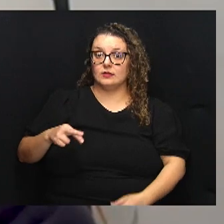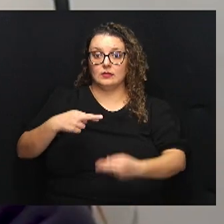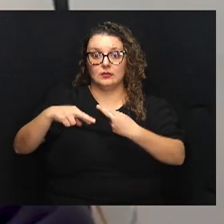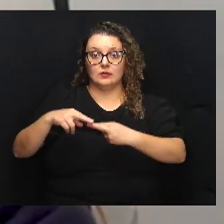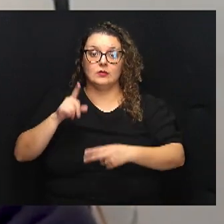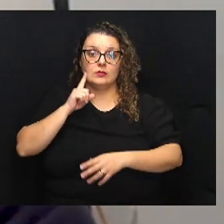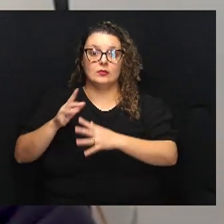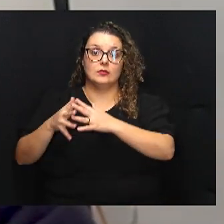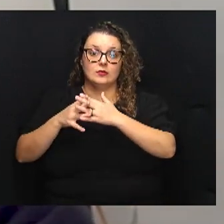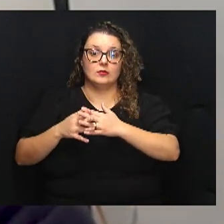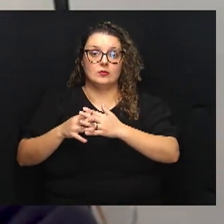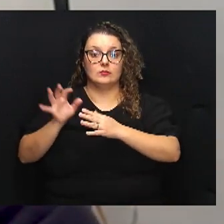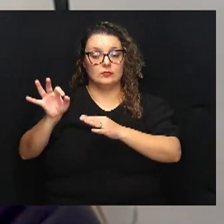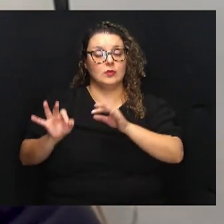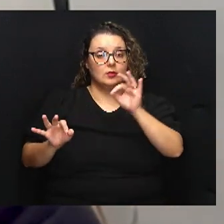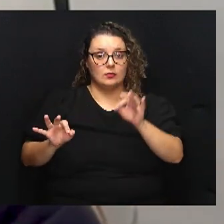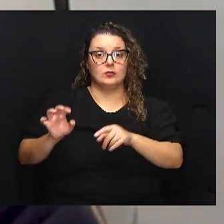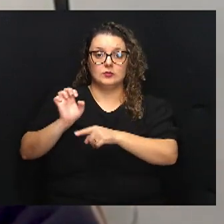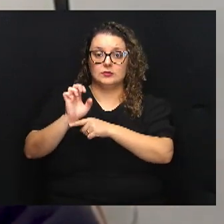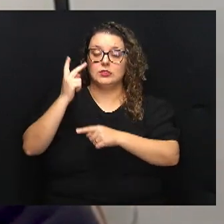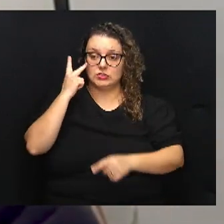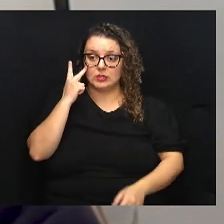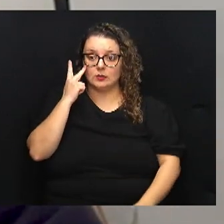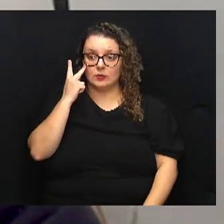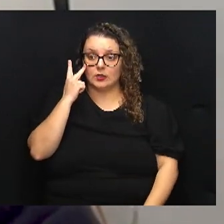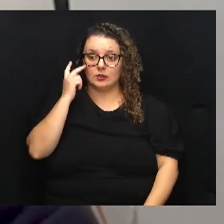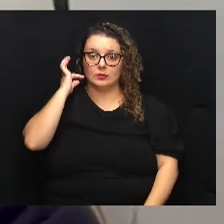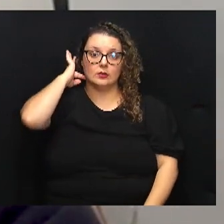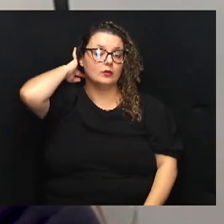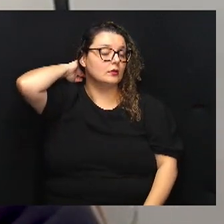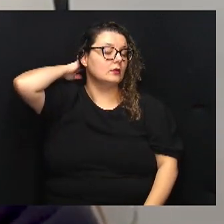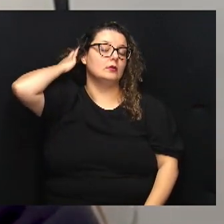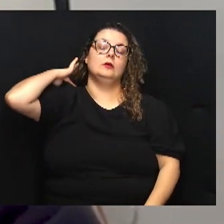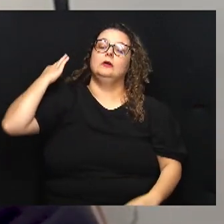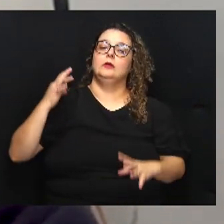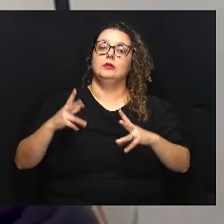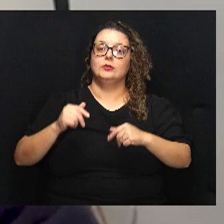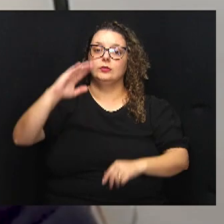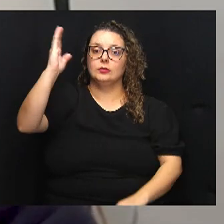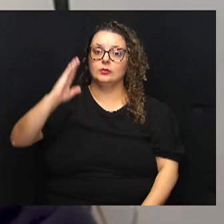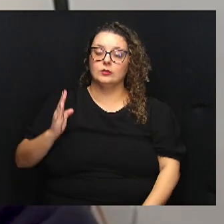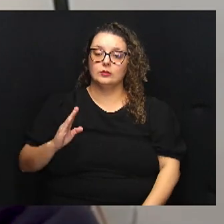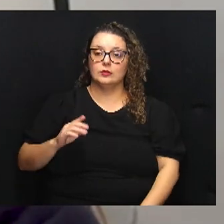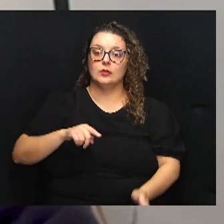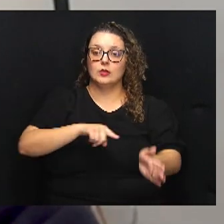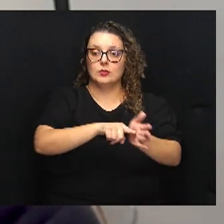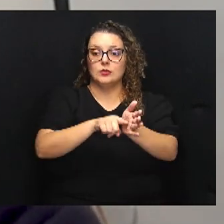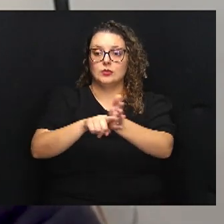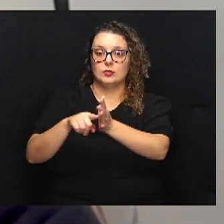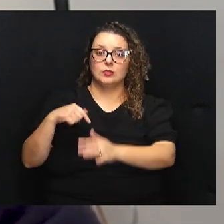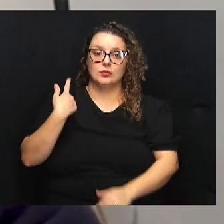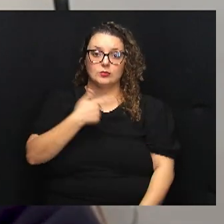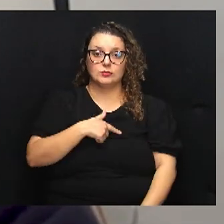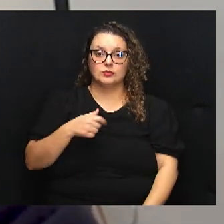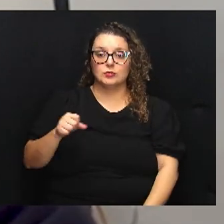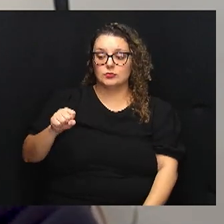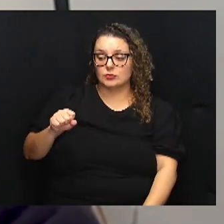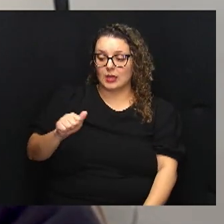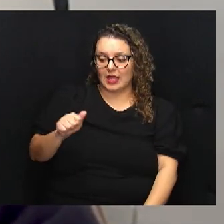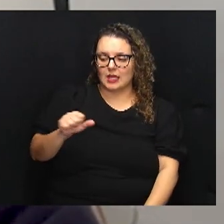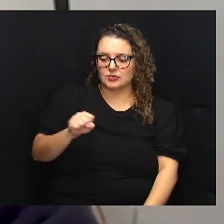a mesma tendência o estado de São Paulo e o Brasil. Fizemos uma enquete com os nossos associados